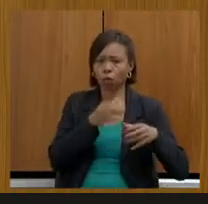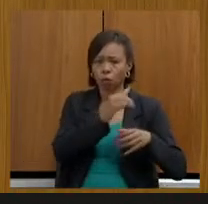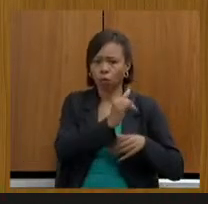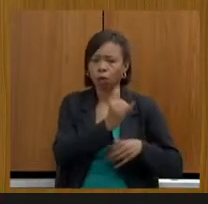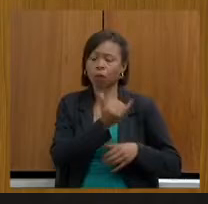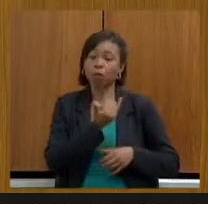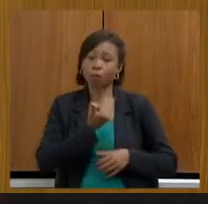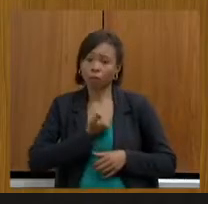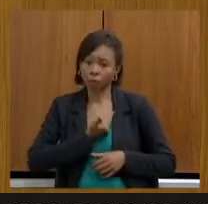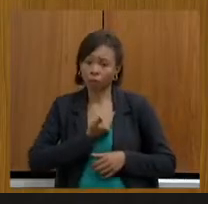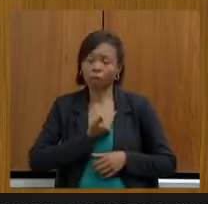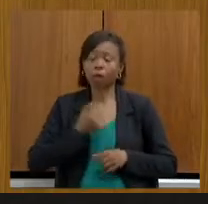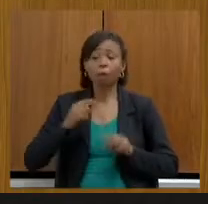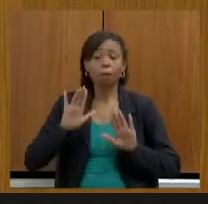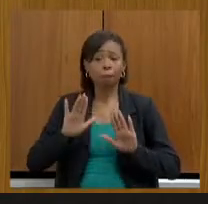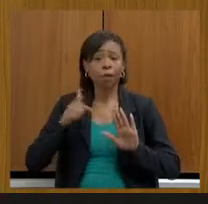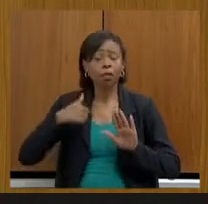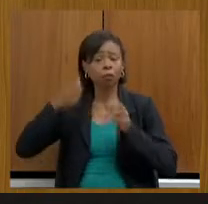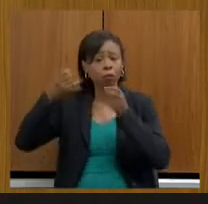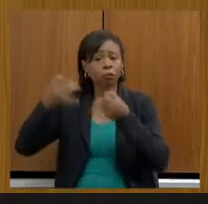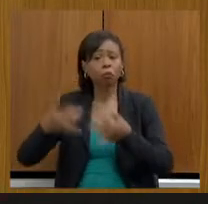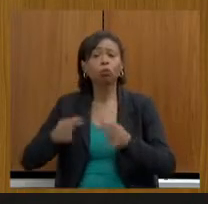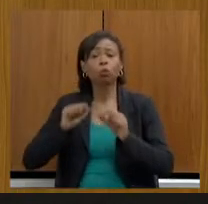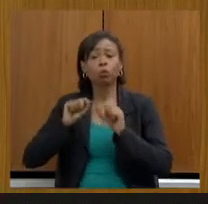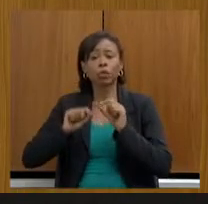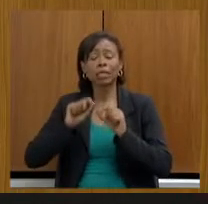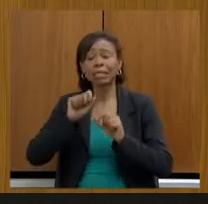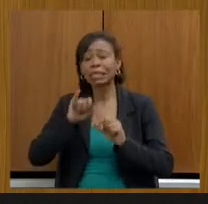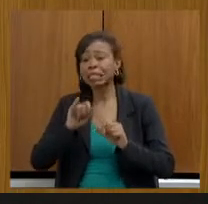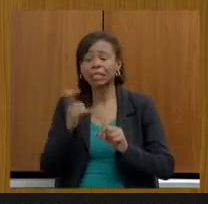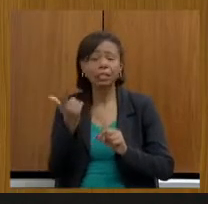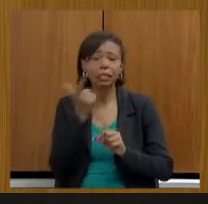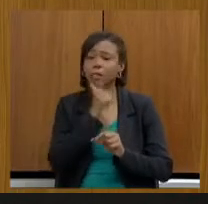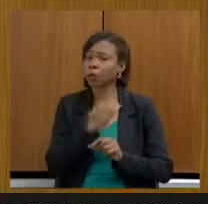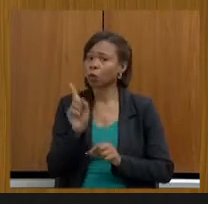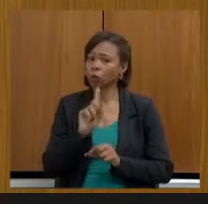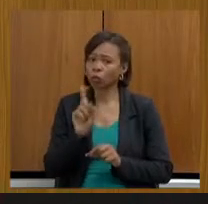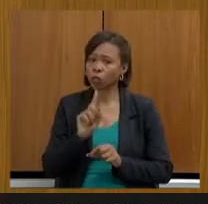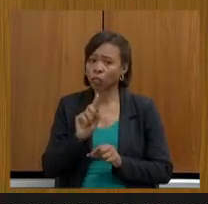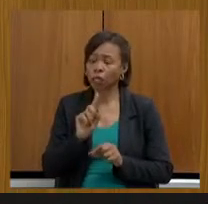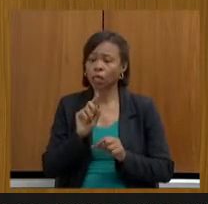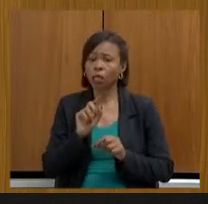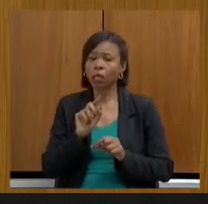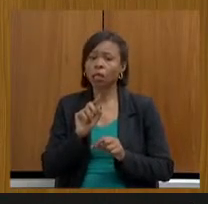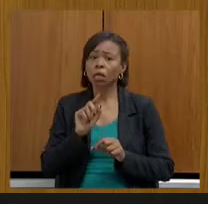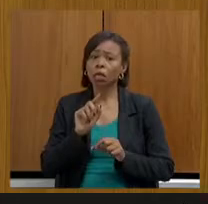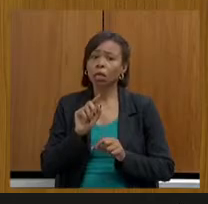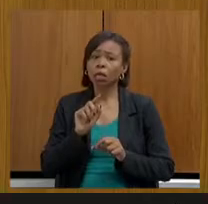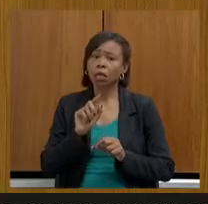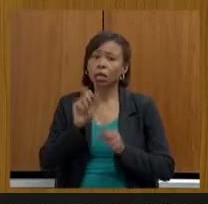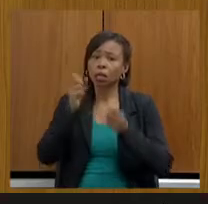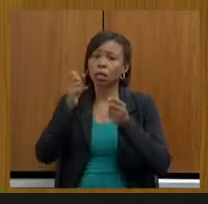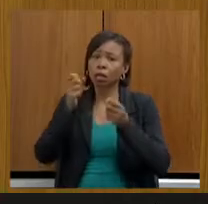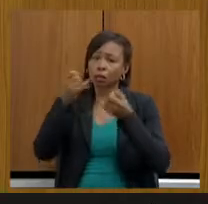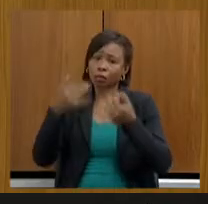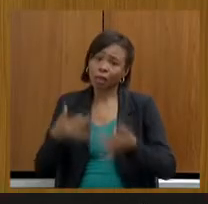digo inicialmente a gente se por ventura não conseguiu fazer algum desses pontos é para o restrições jurídicas mas